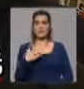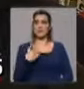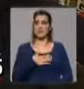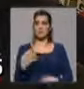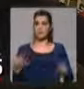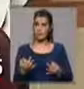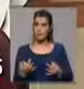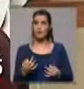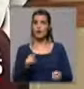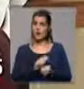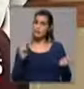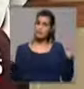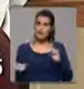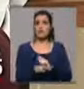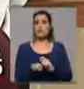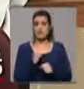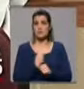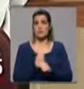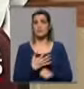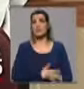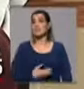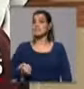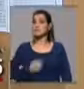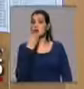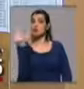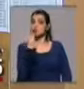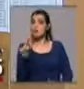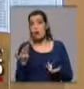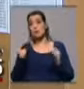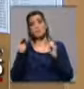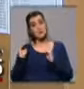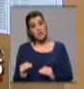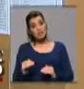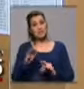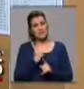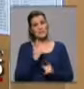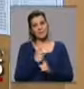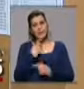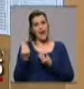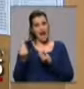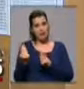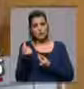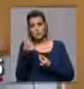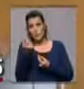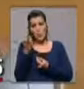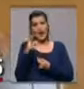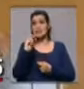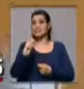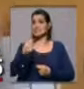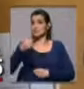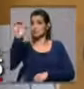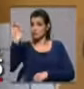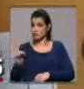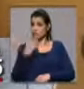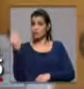uma reforma laboral. O desemprego jovem também baixou, mas a taxa continua alta e próxima dos 35%.